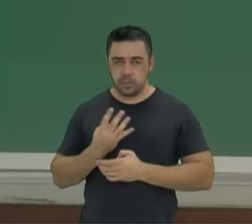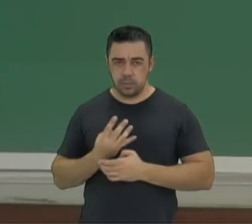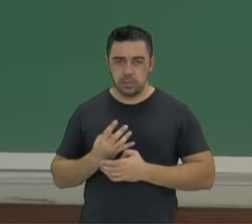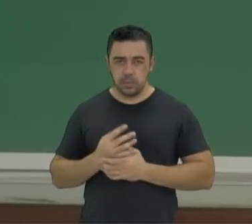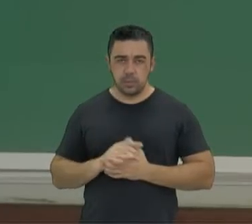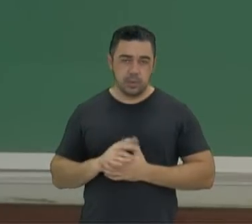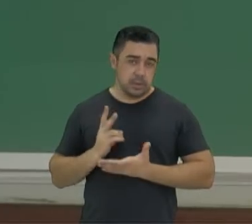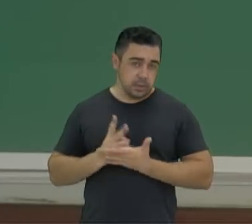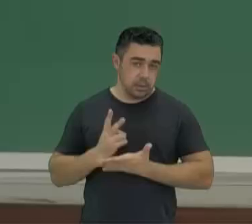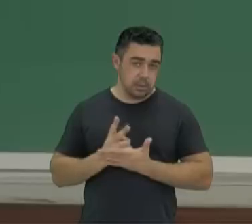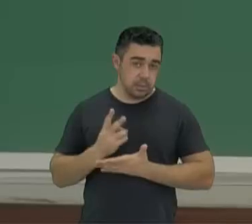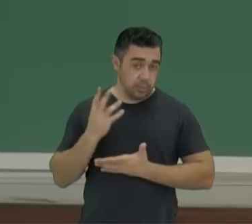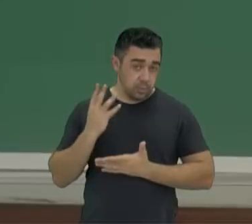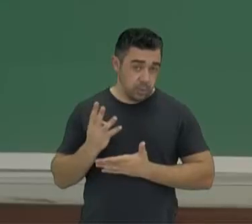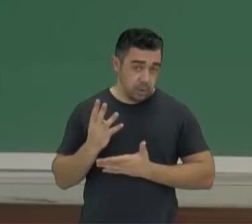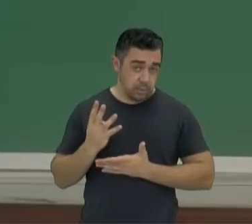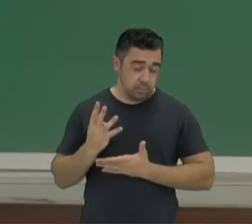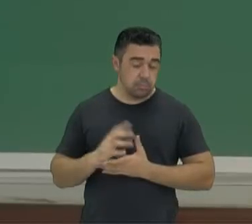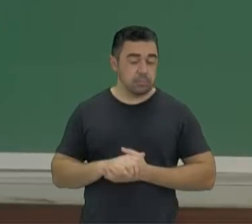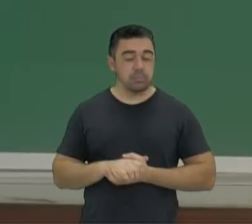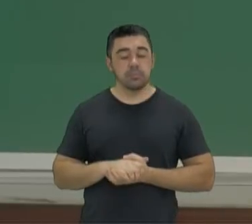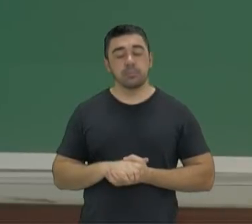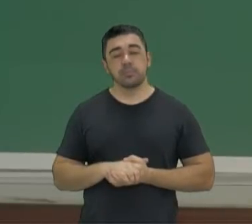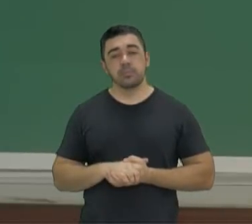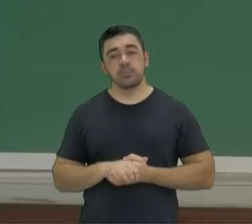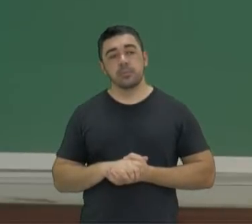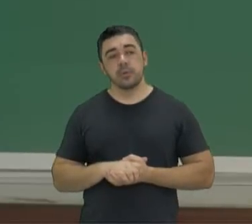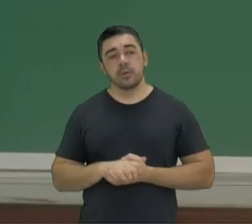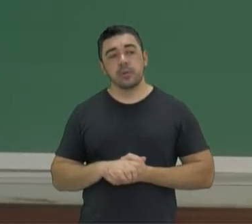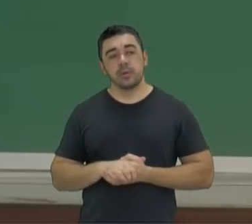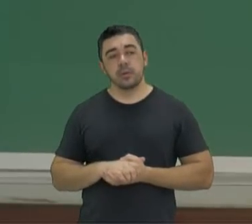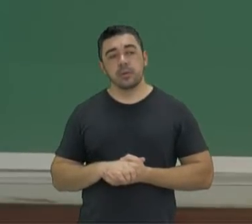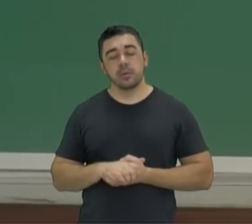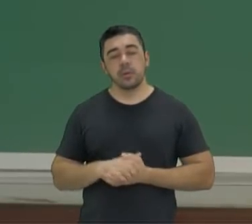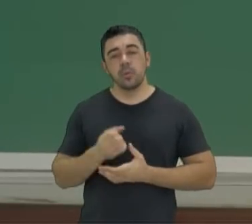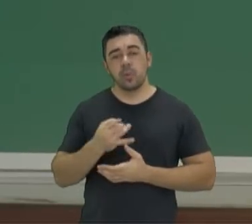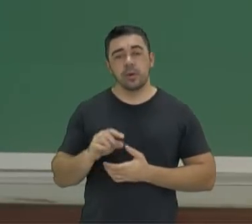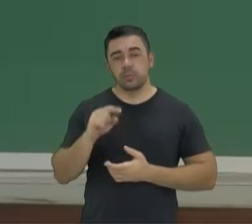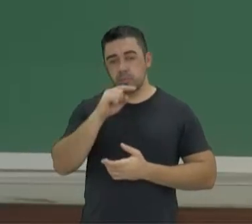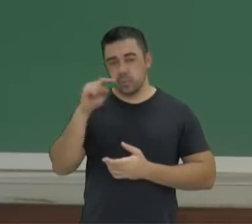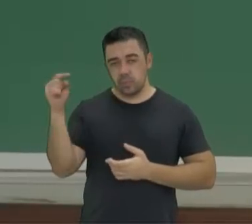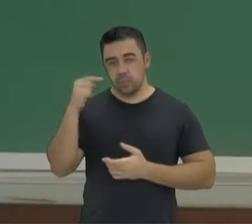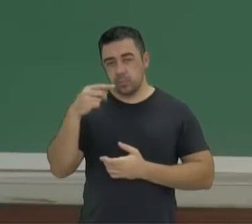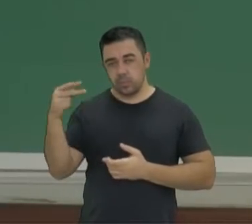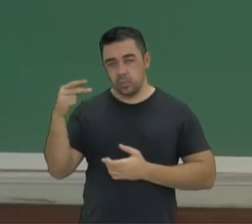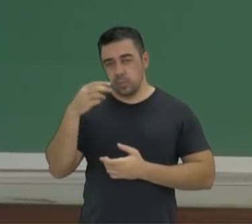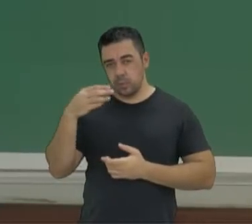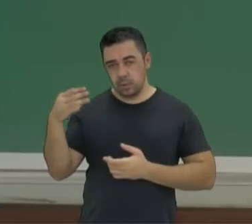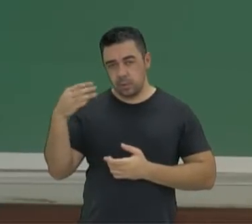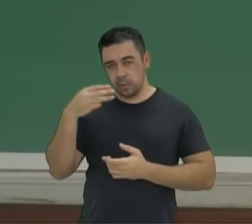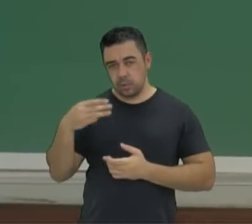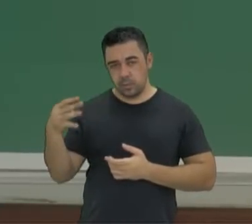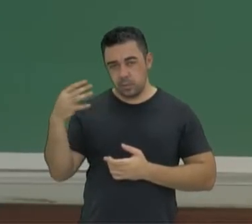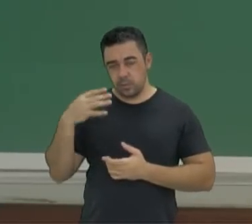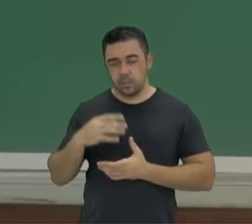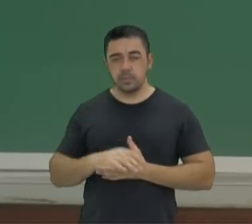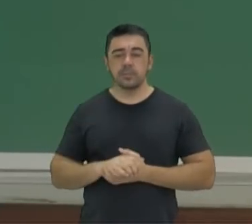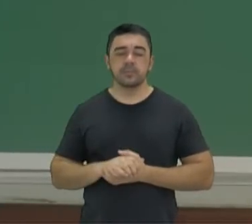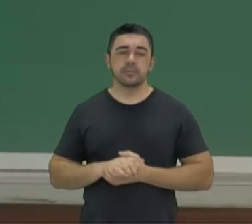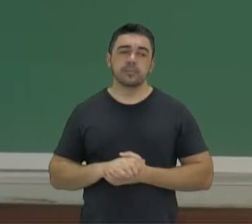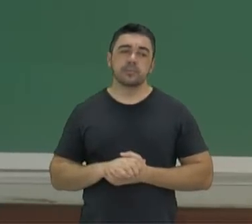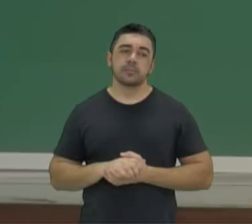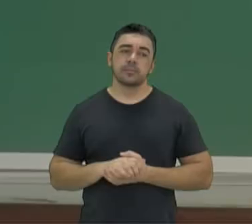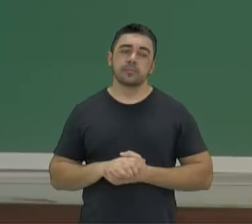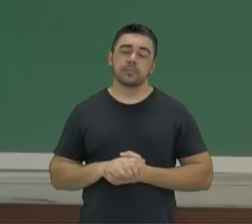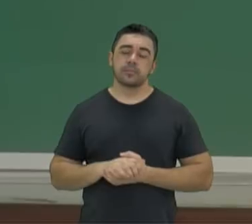vou ter sempre 4 quadradinhos pretos. Quantas fileiras tem? 1, 2, 3, 4,